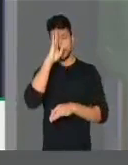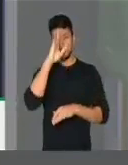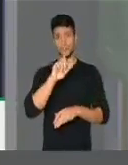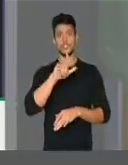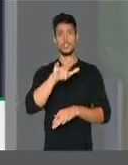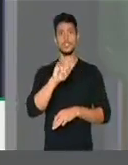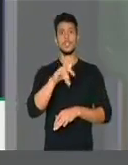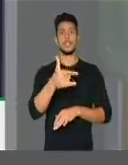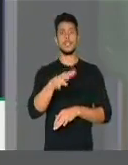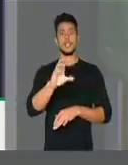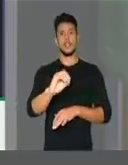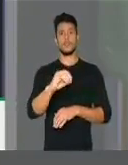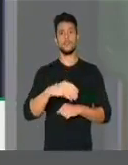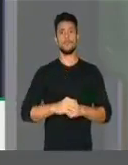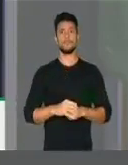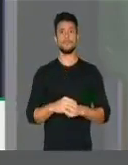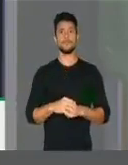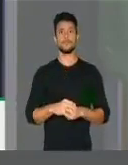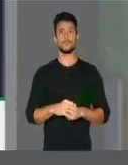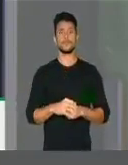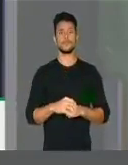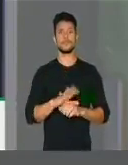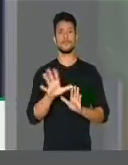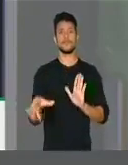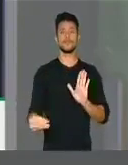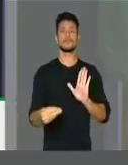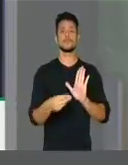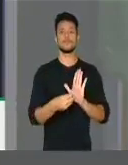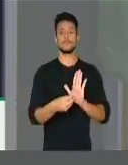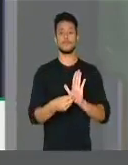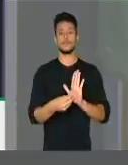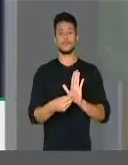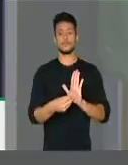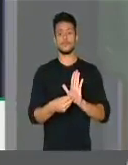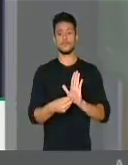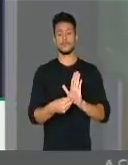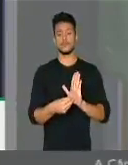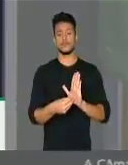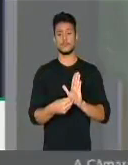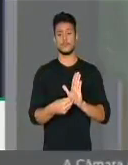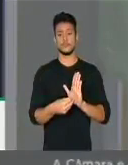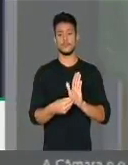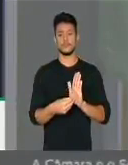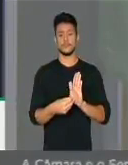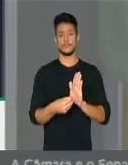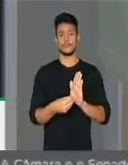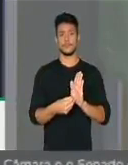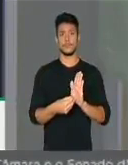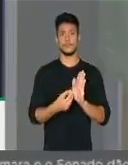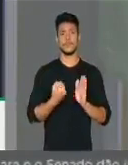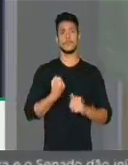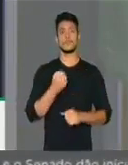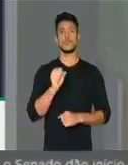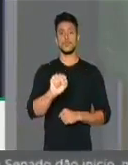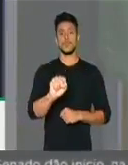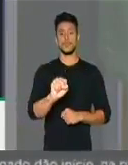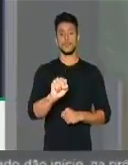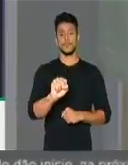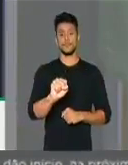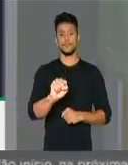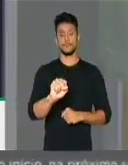em leilões. A emenda De número 8.